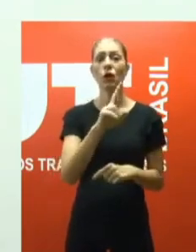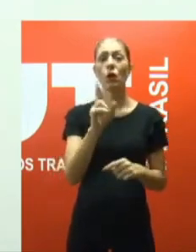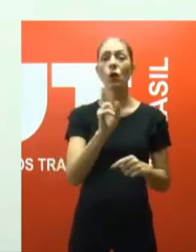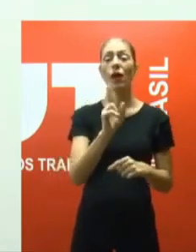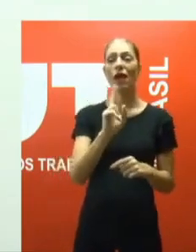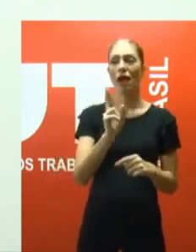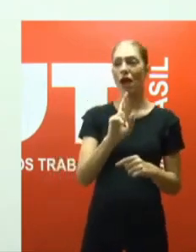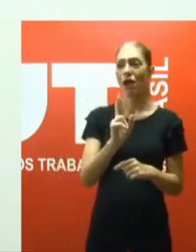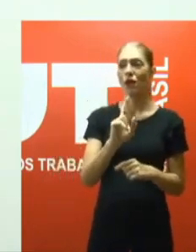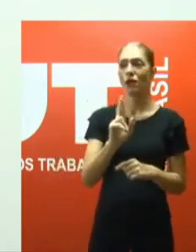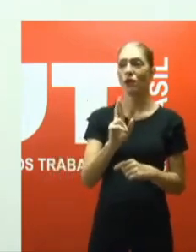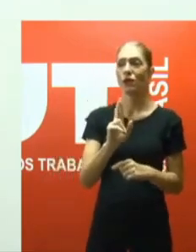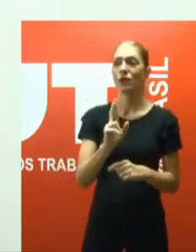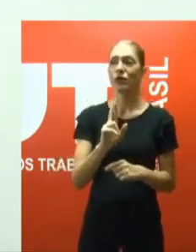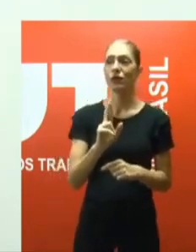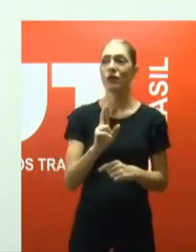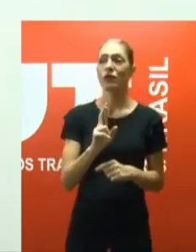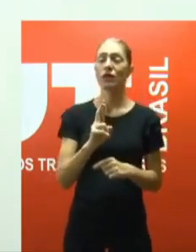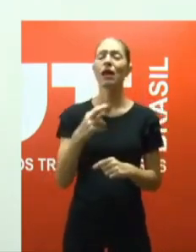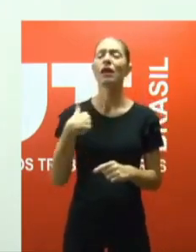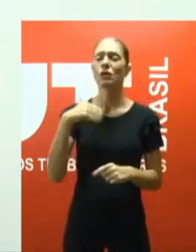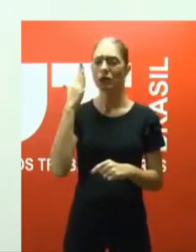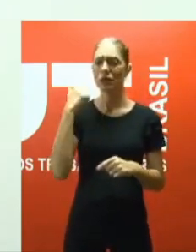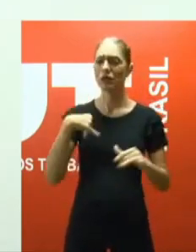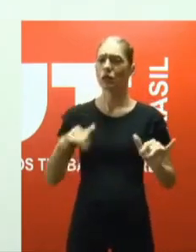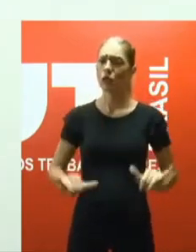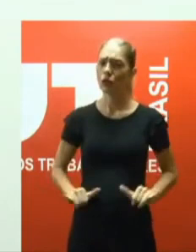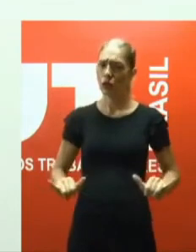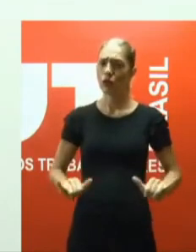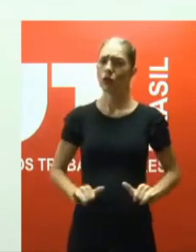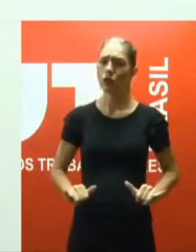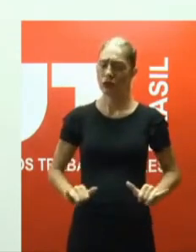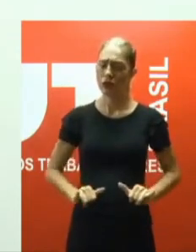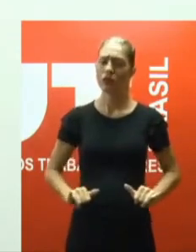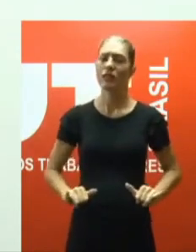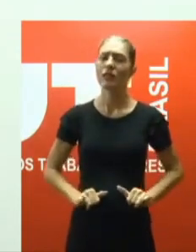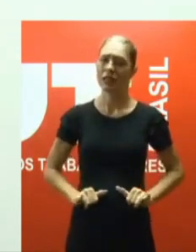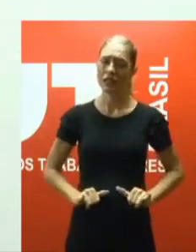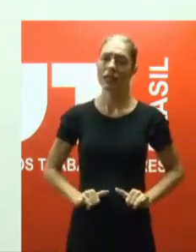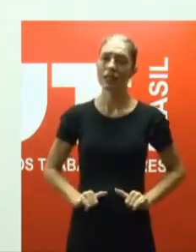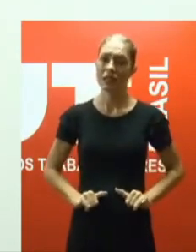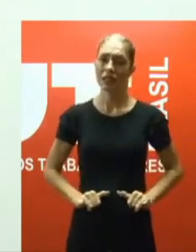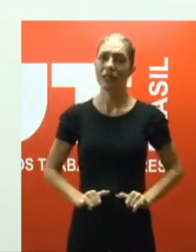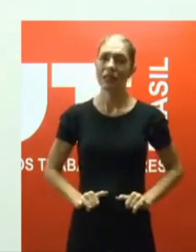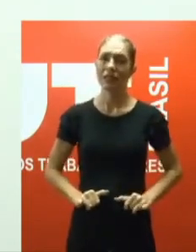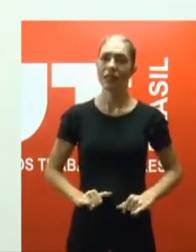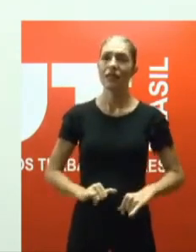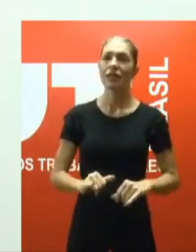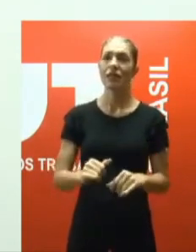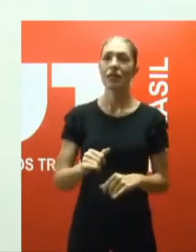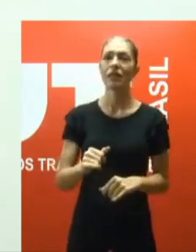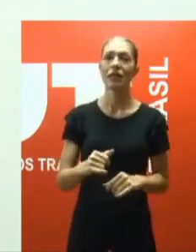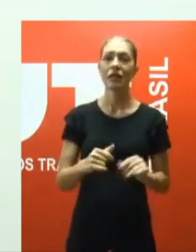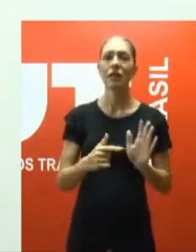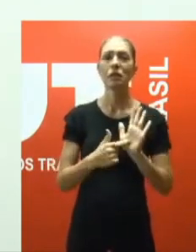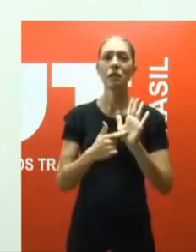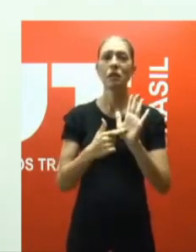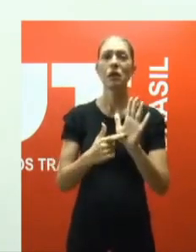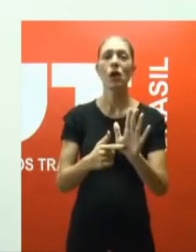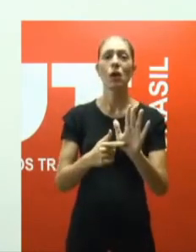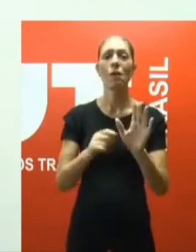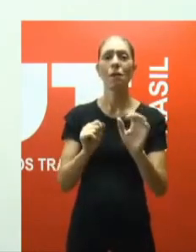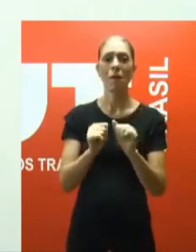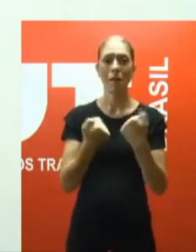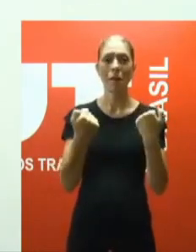tempo, eu sei o que eu sofria aparecendo pãozinho a R$ 9,